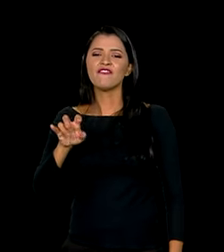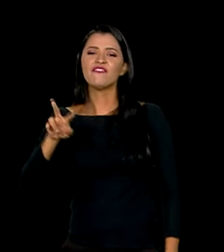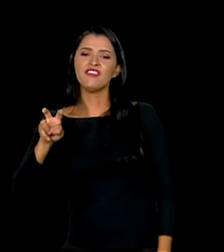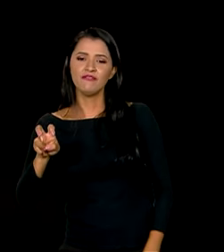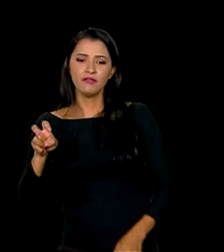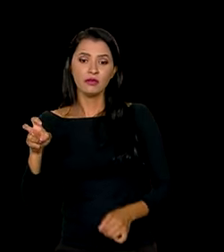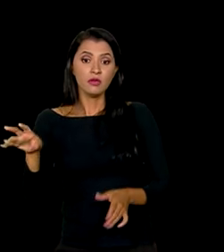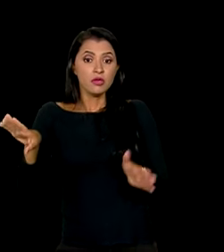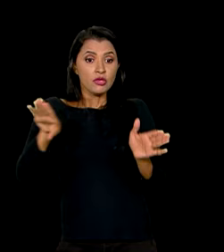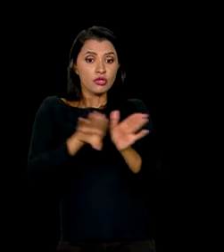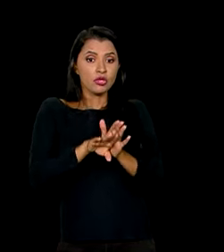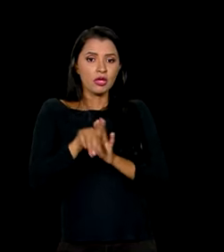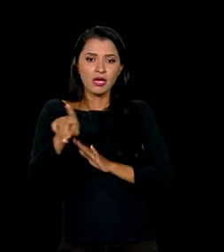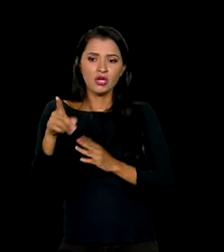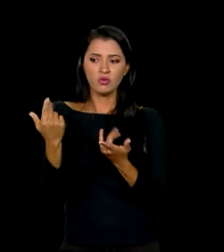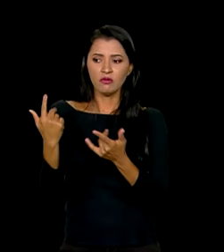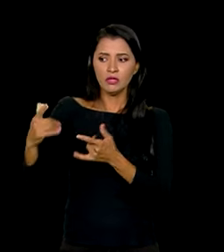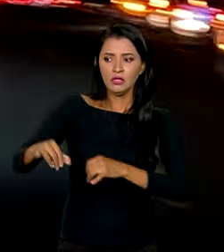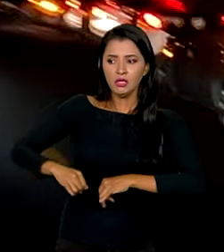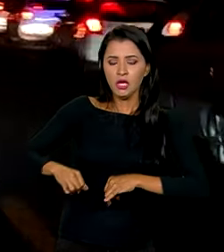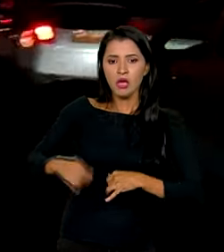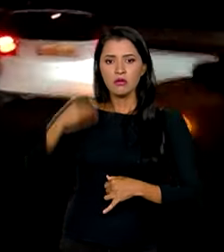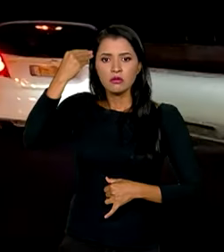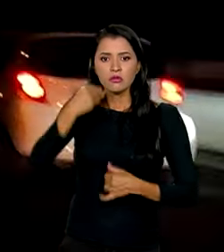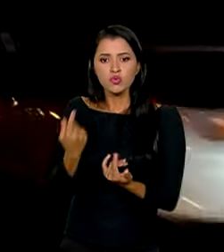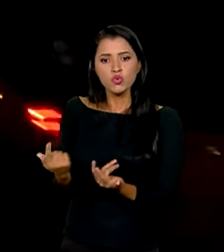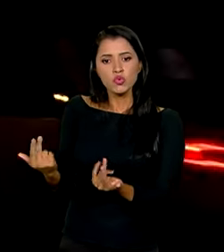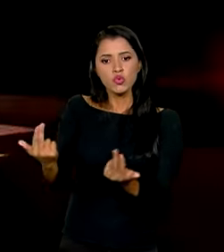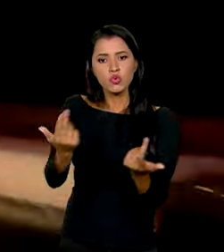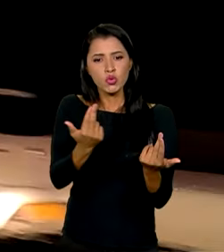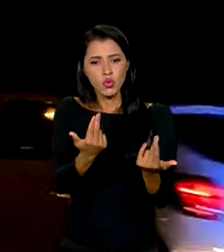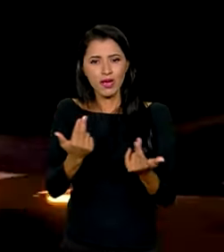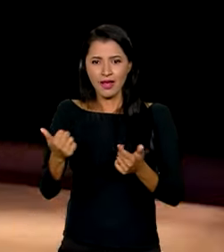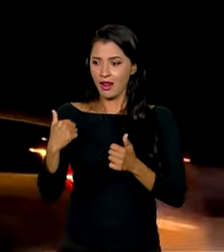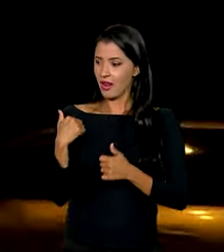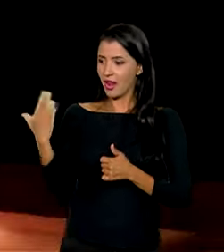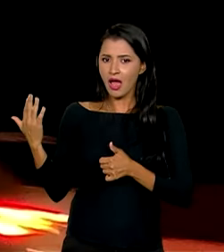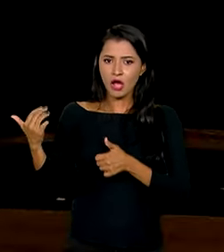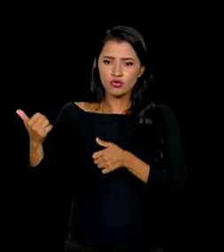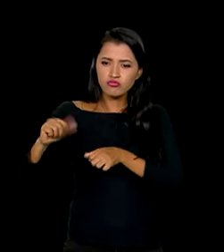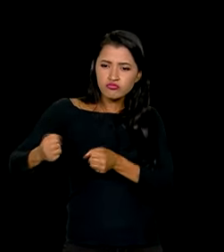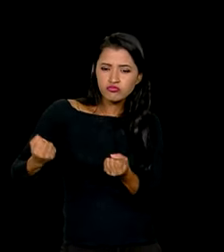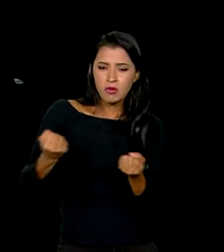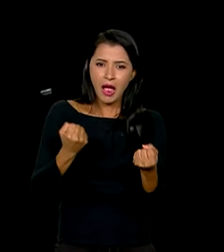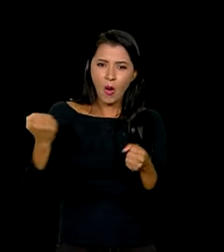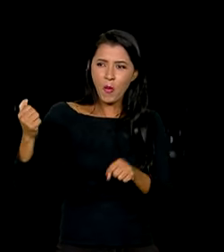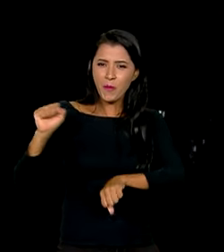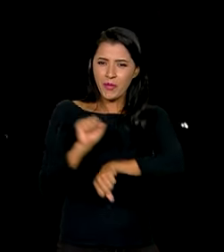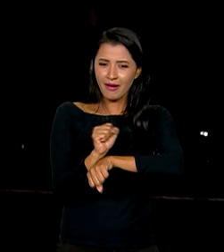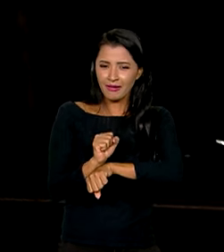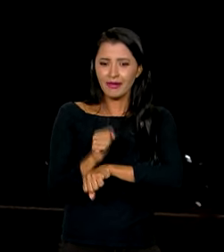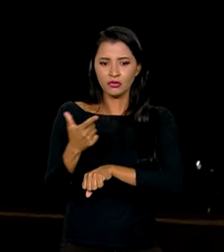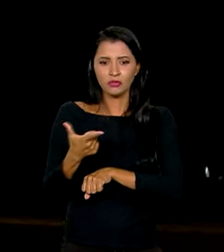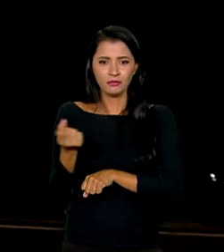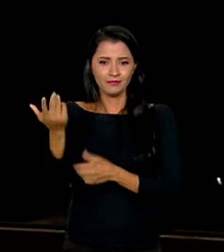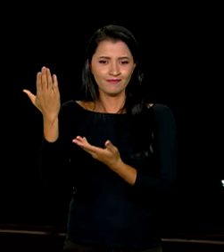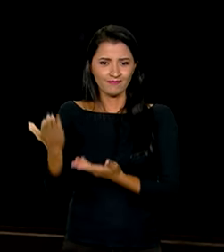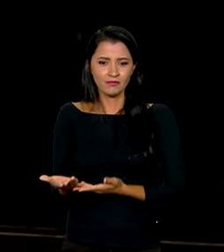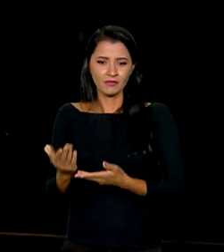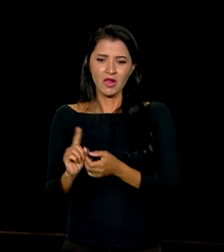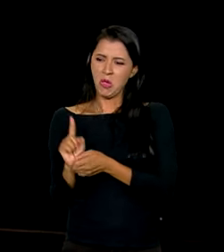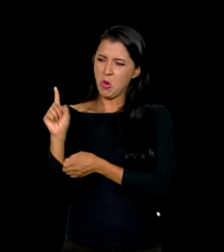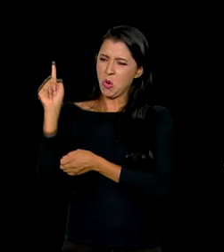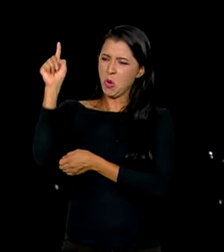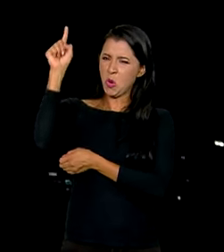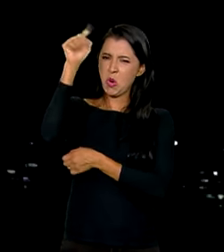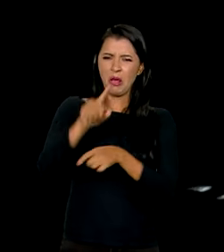o que tantos sofrem aqui. Ao nosso lado, carros parando e no ar, mísseis Patriots sendo lançados